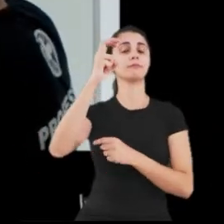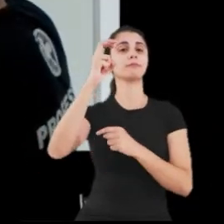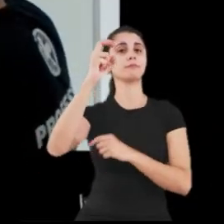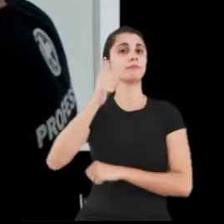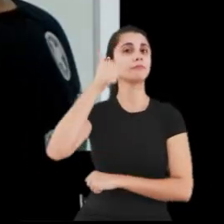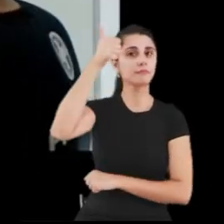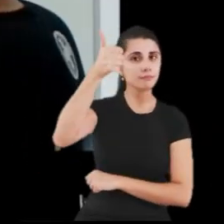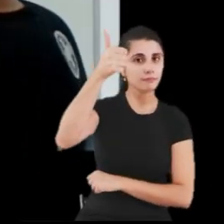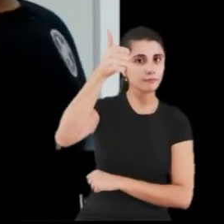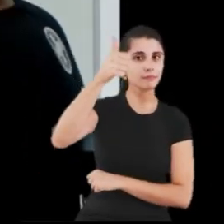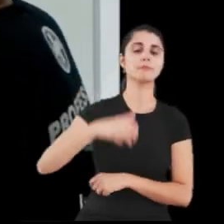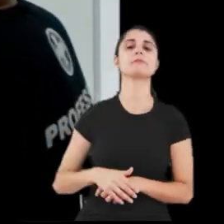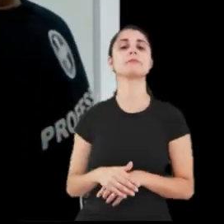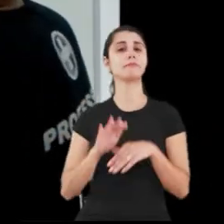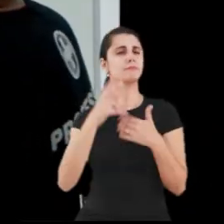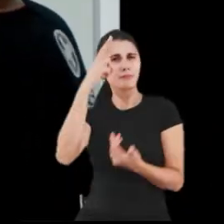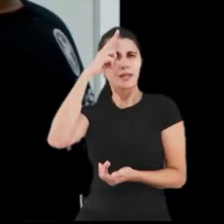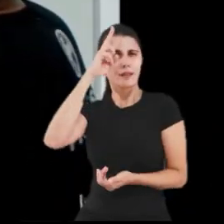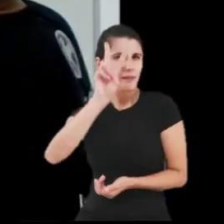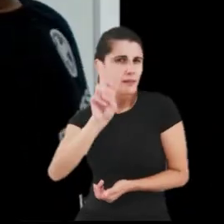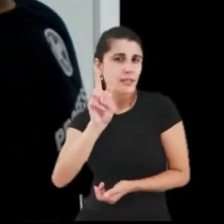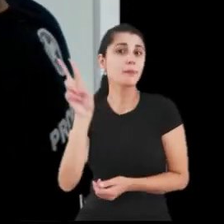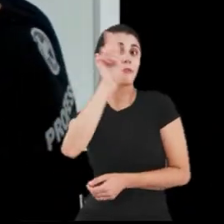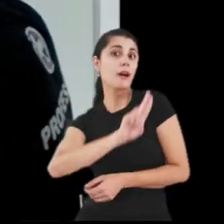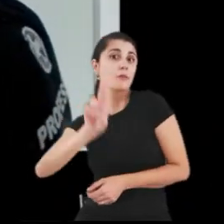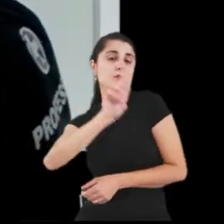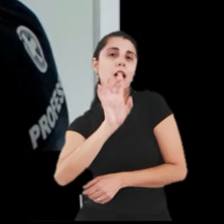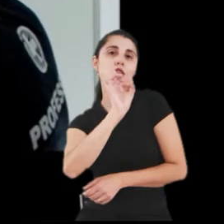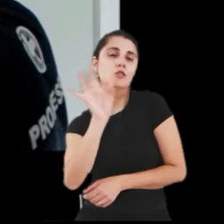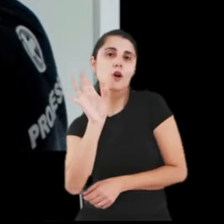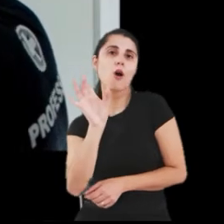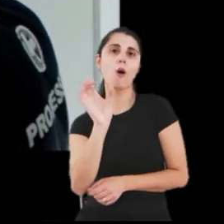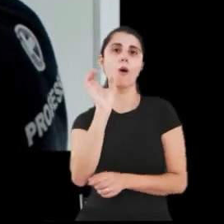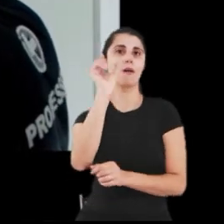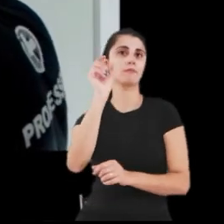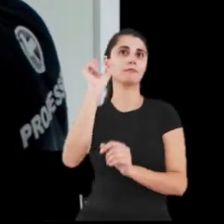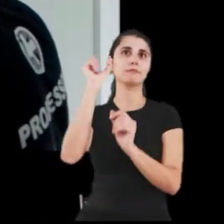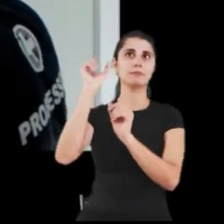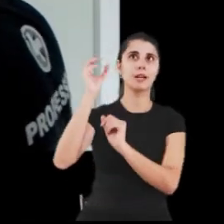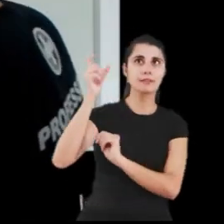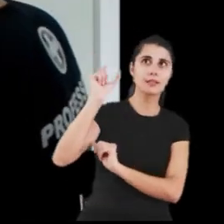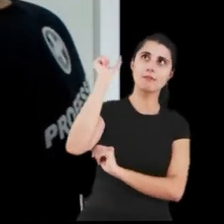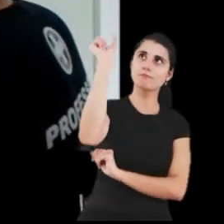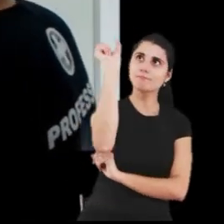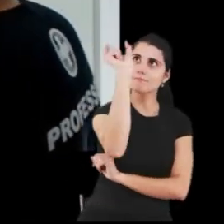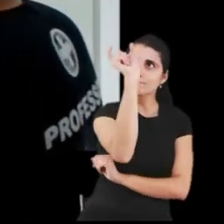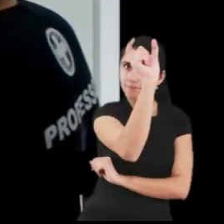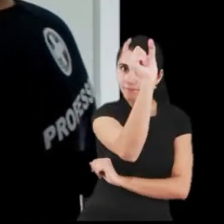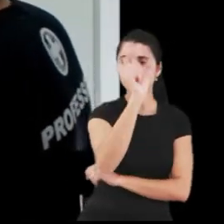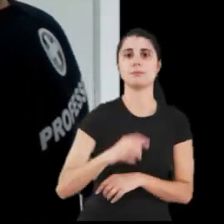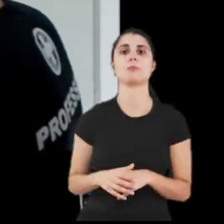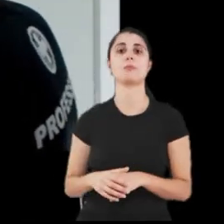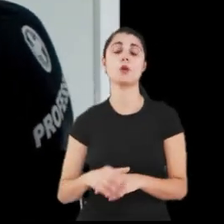1. Lembre-se que vamos utilizar apenas os expoentes.